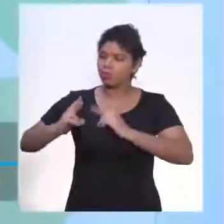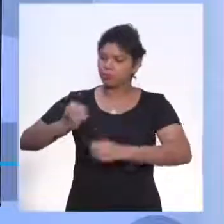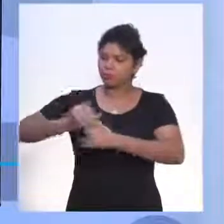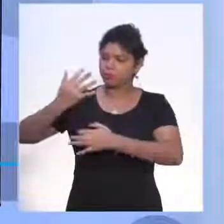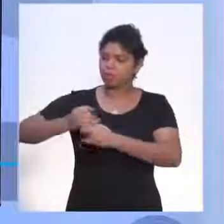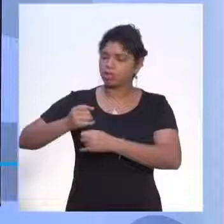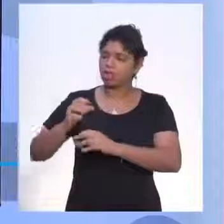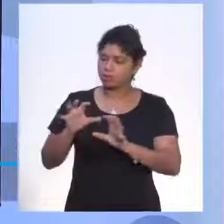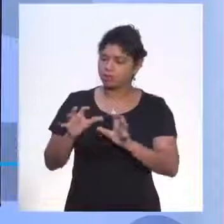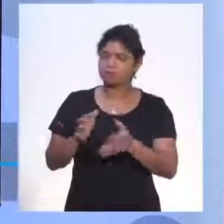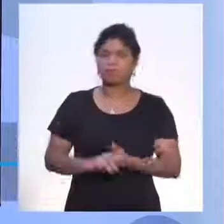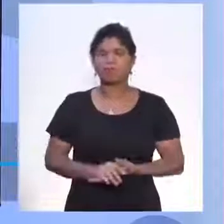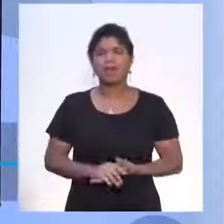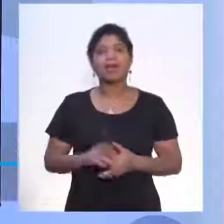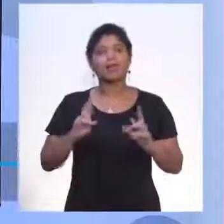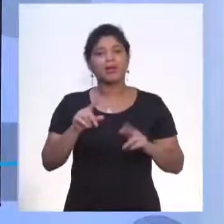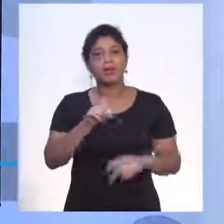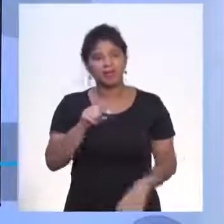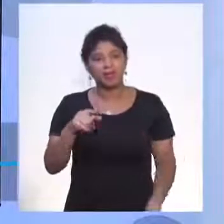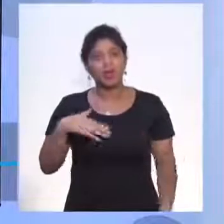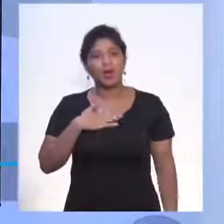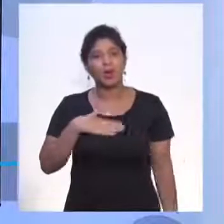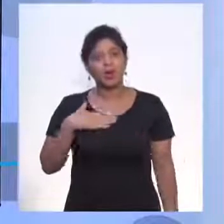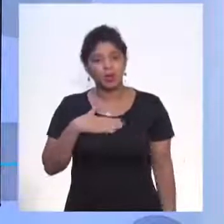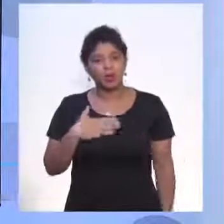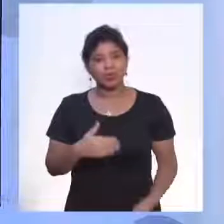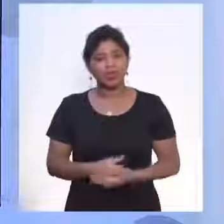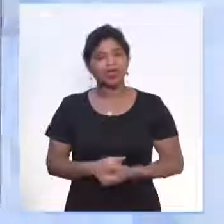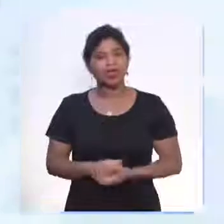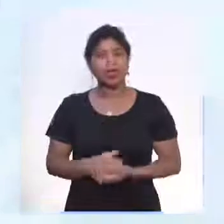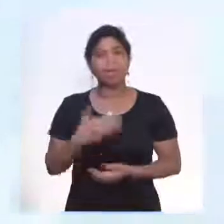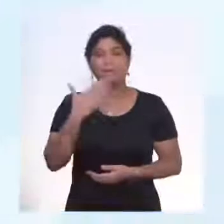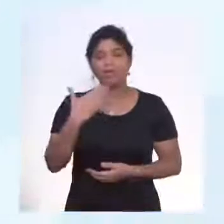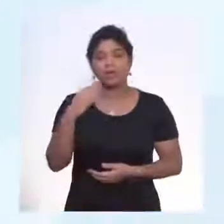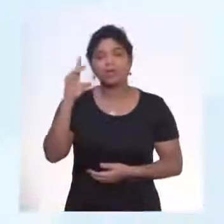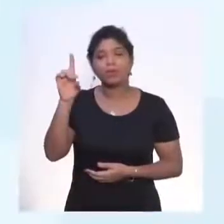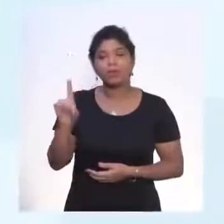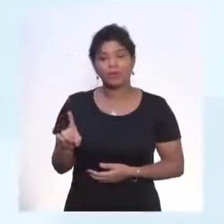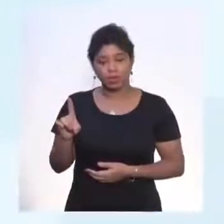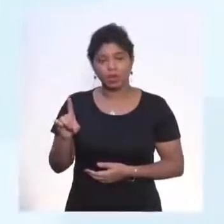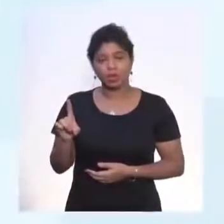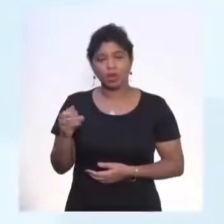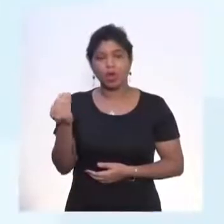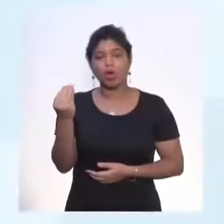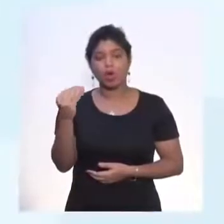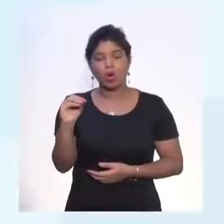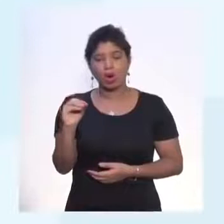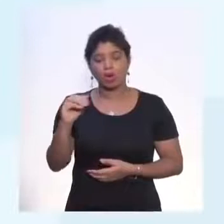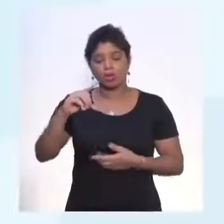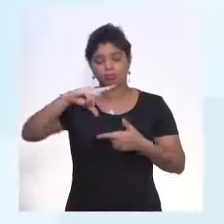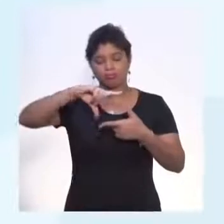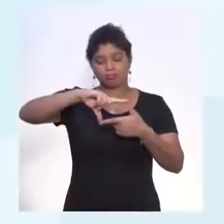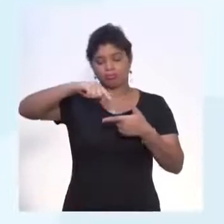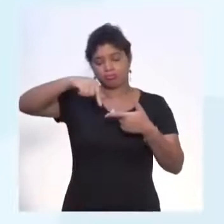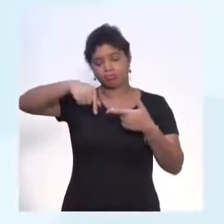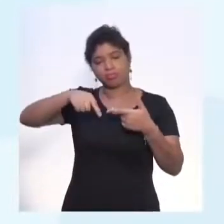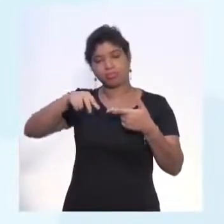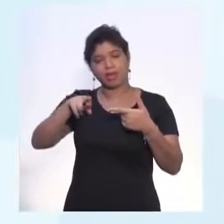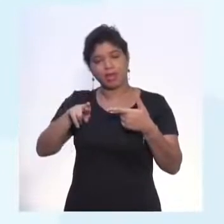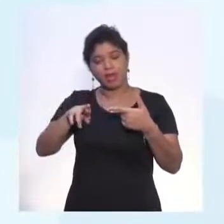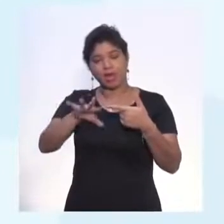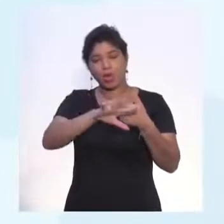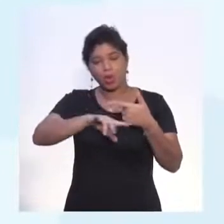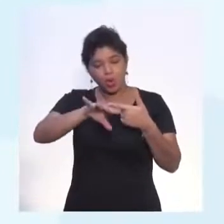Então, espero aí que vocês tenham gostado. Vou pedir para o professor colocar, o diretor colocar o QR Code. Então, avaliem nossa aula. Gostaram